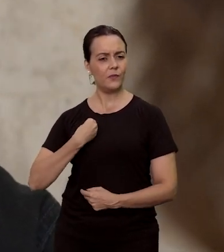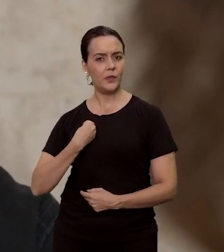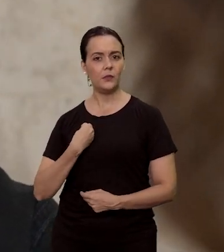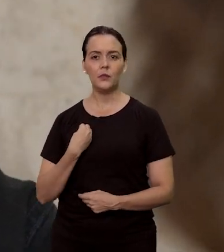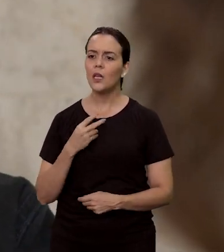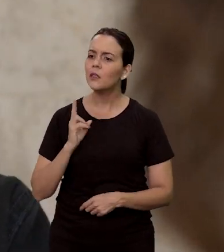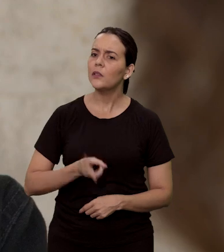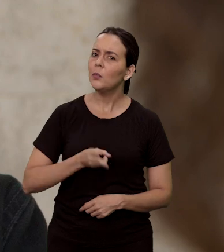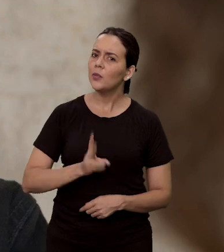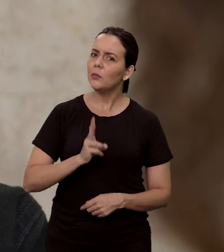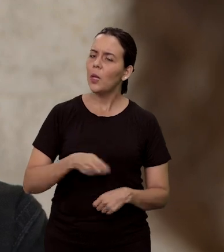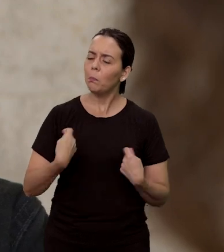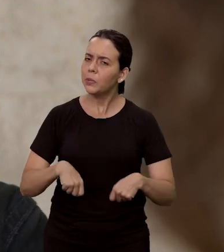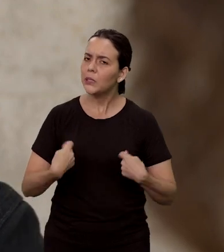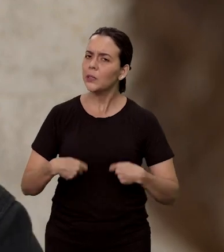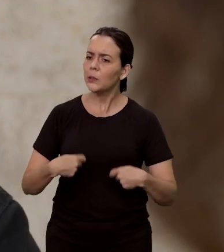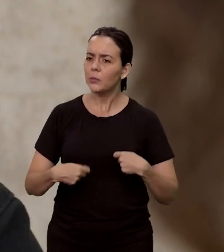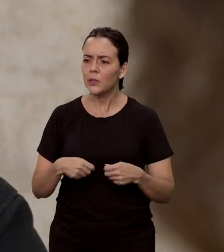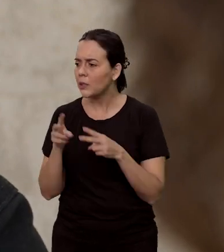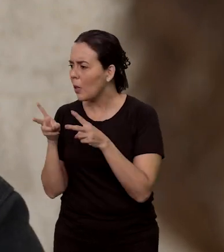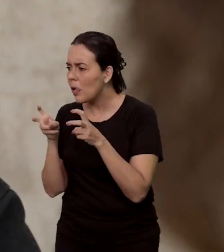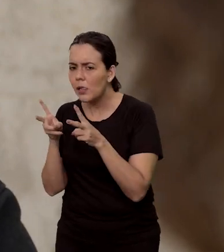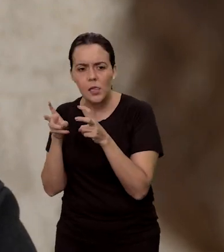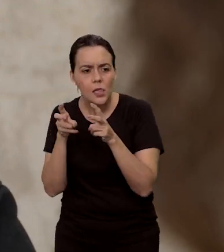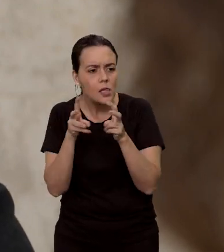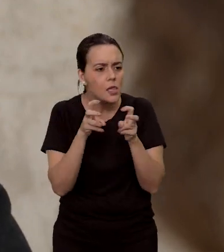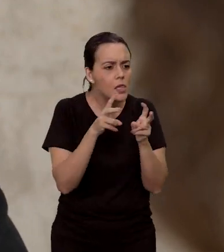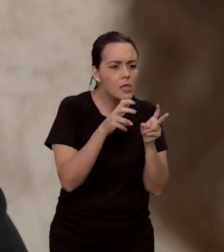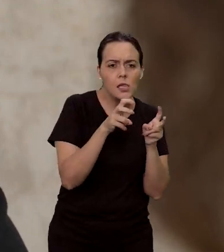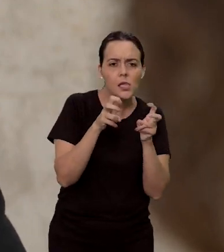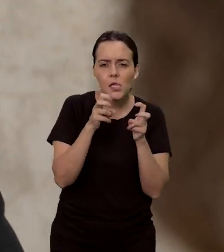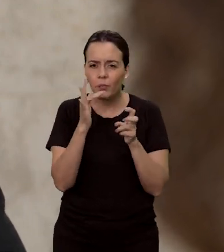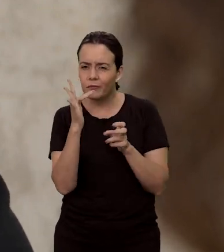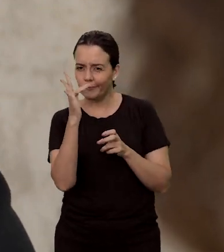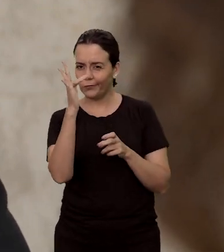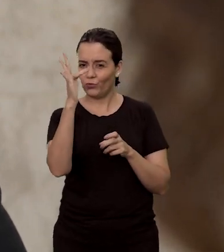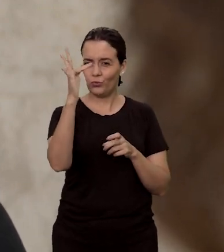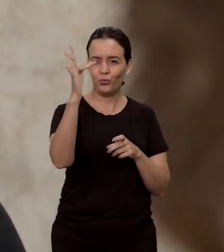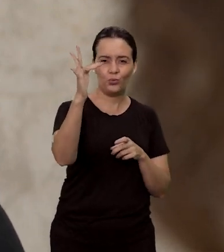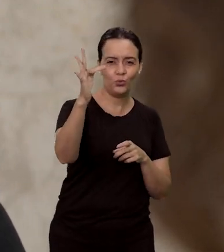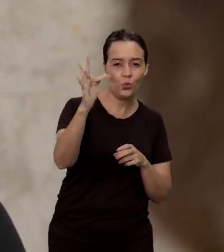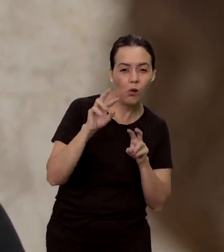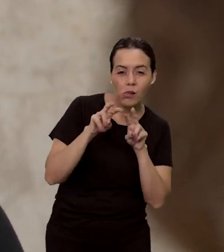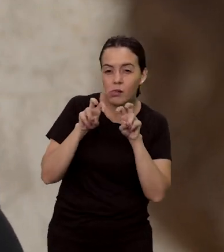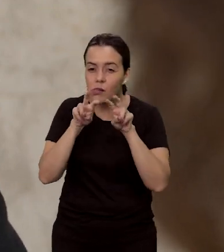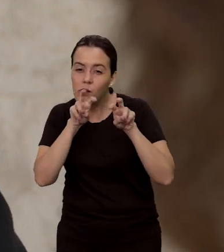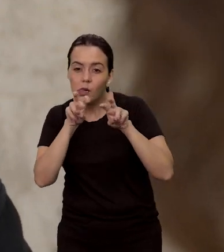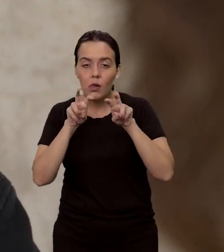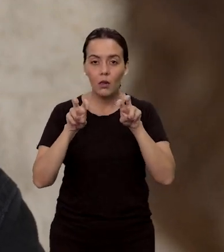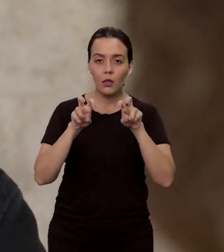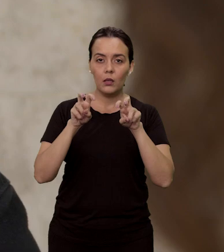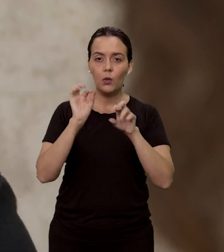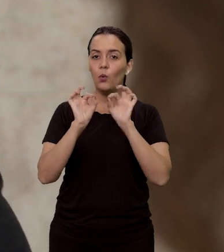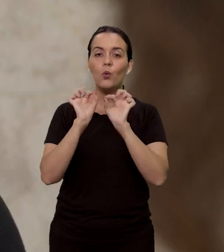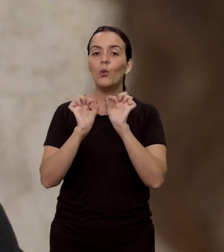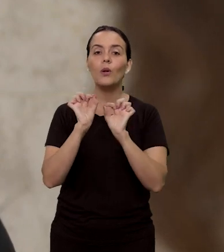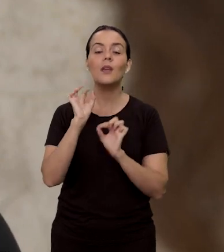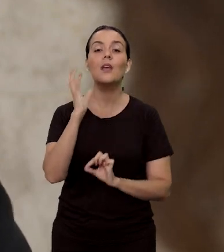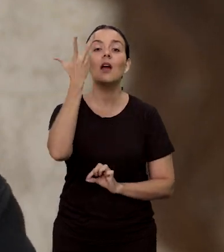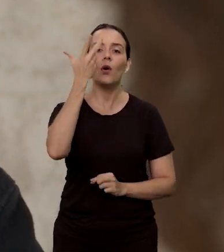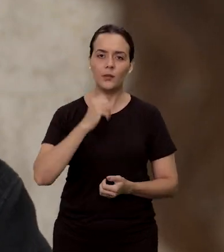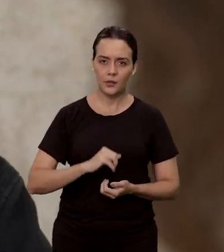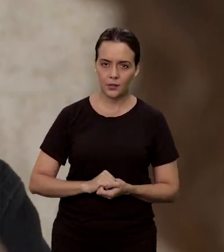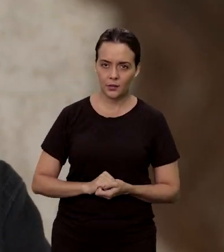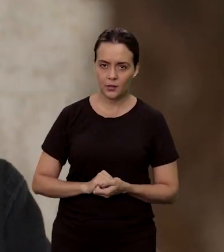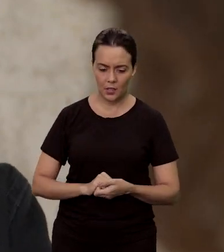estar enxergando, né, na frente, estar tendo uma projeção de futuro do que vai acontecer, seja numa dimensão de cidade,